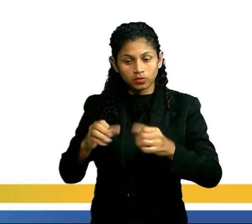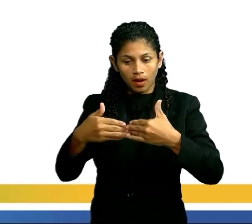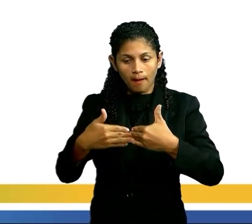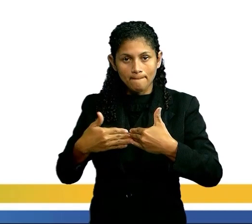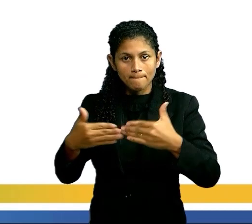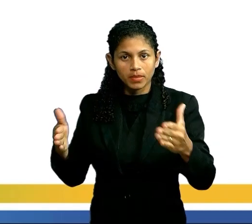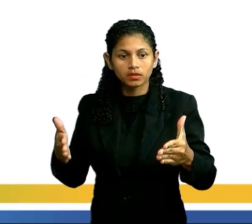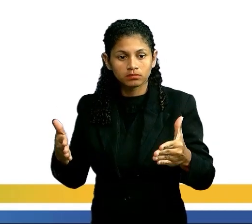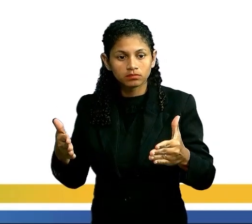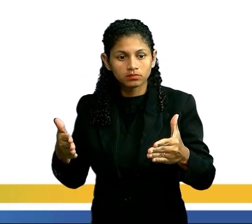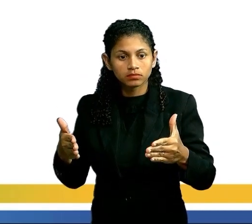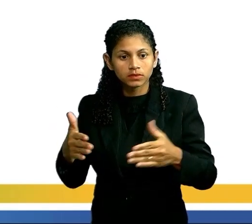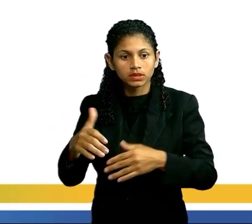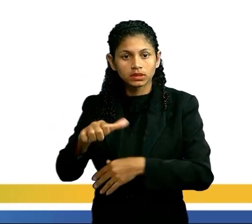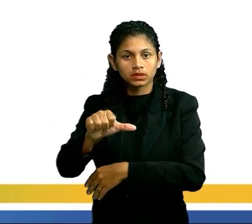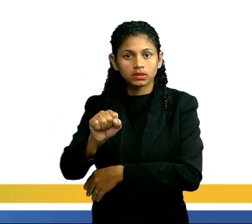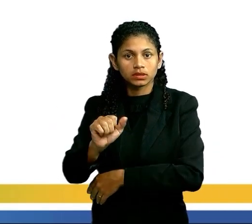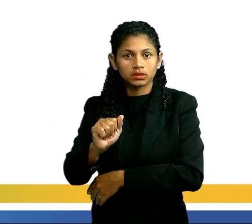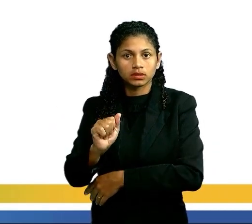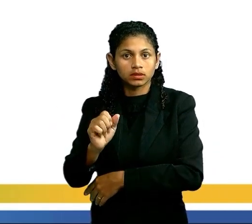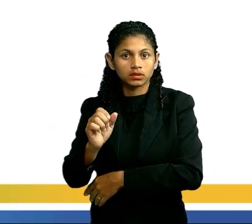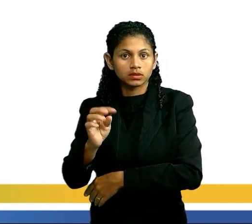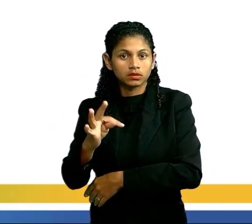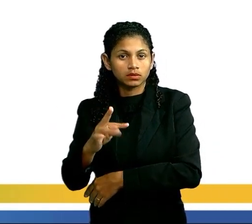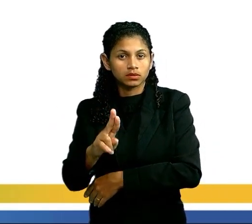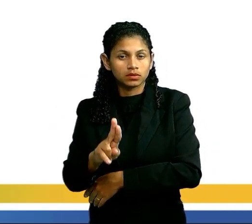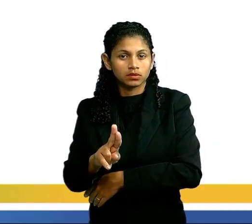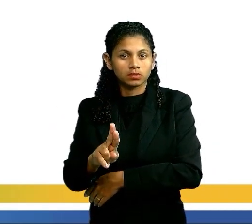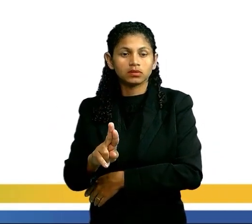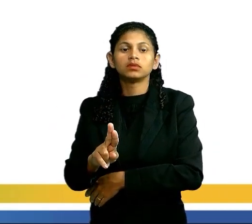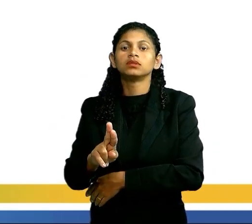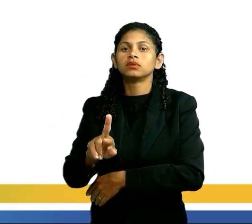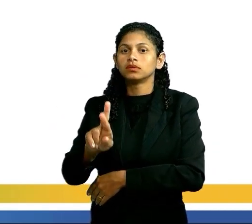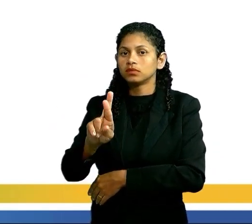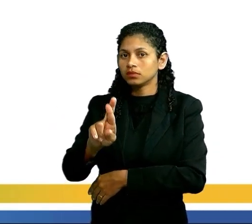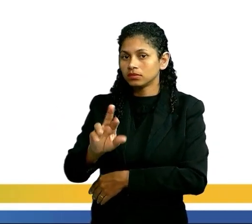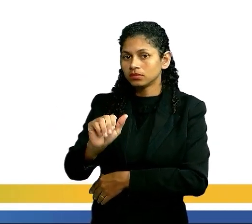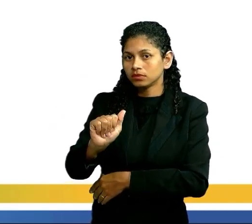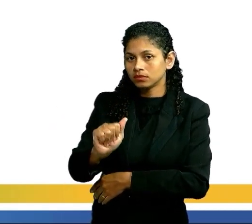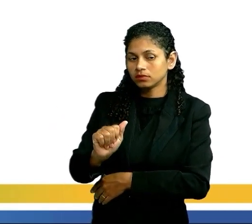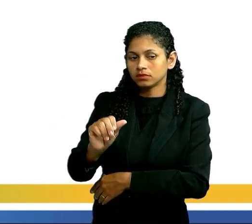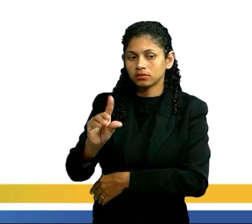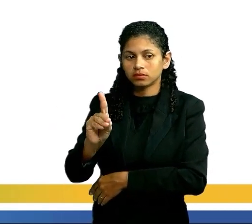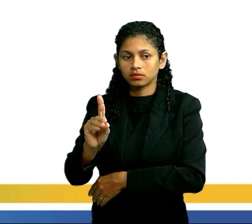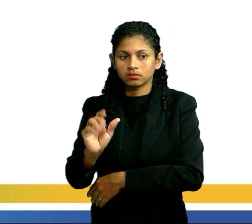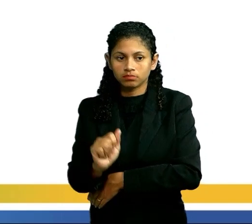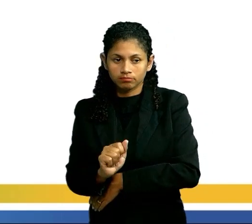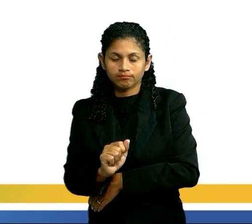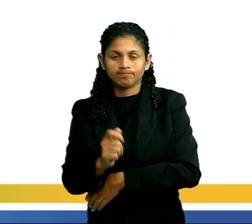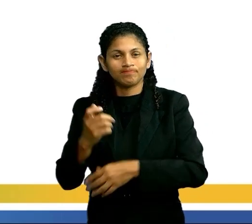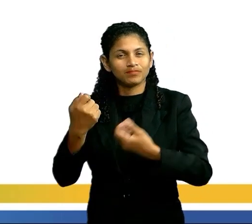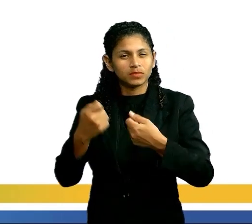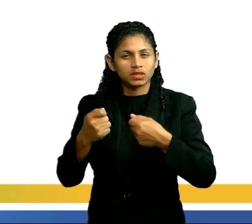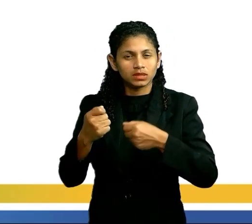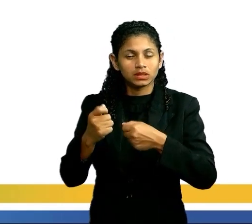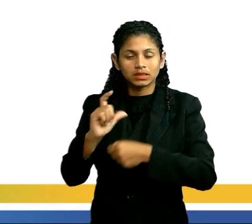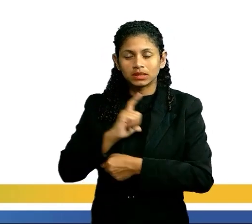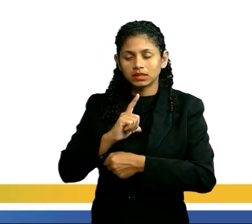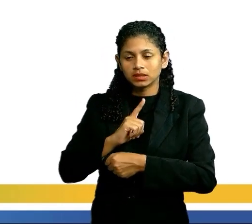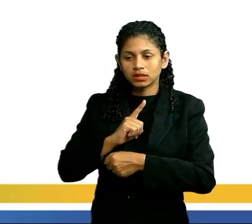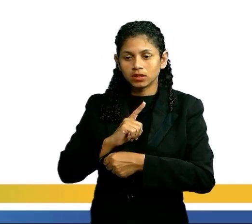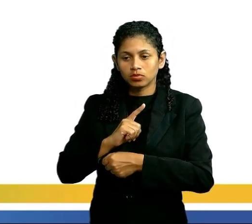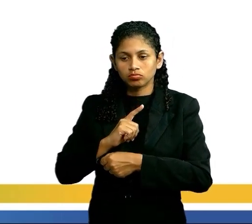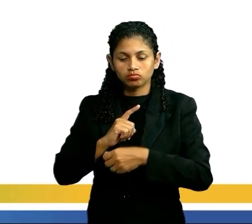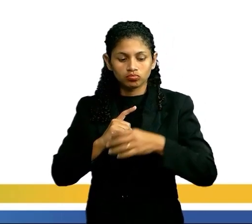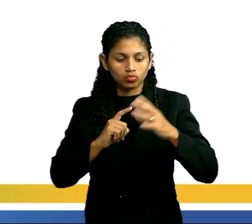que é uma cadeia aberta? Tem que ter, no mínimo, 2 extremidades, certo? Tem que ter duas pontas. Então, aqui